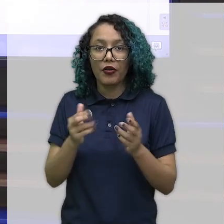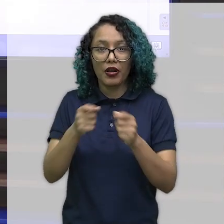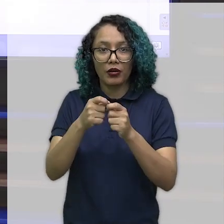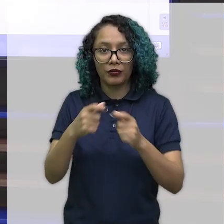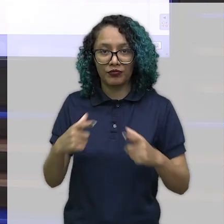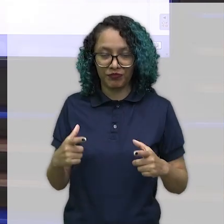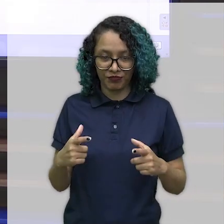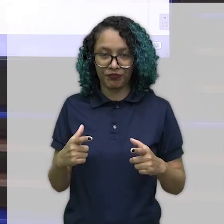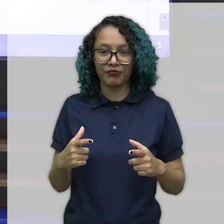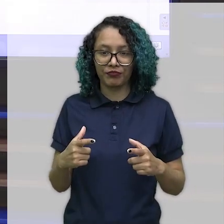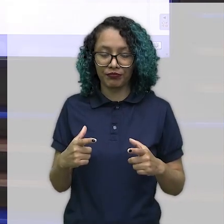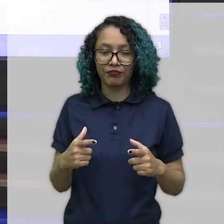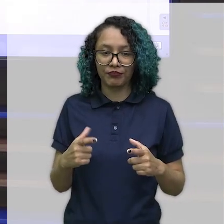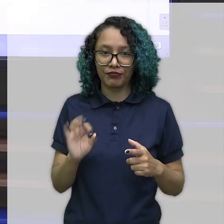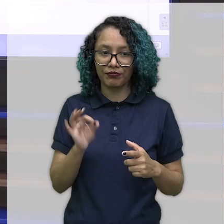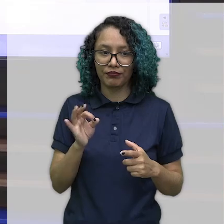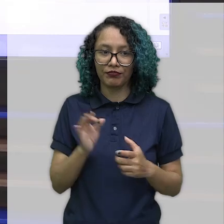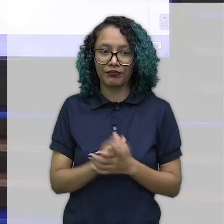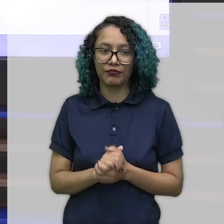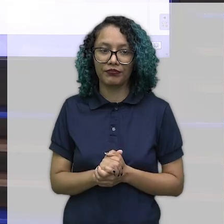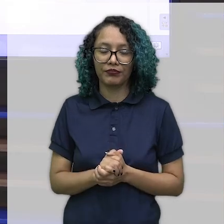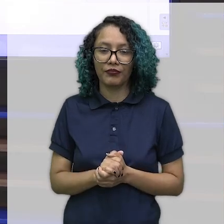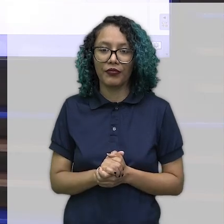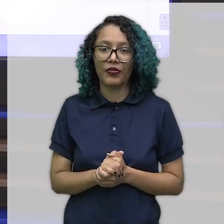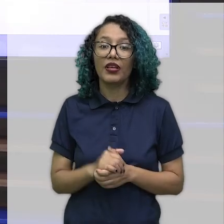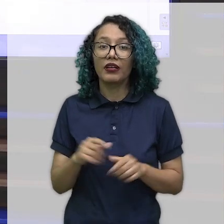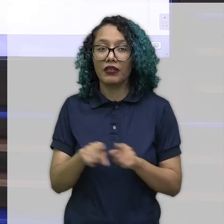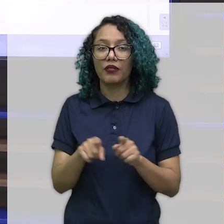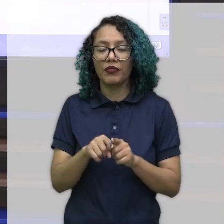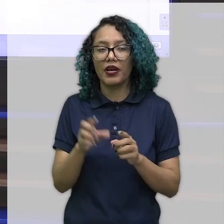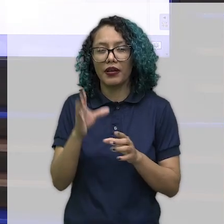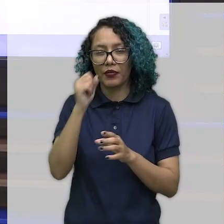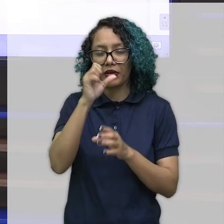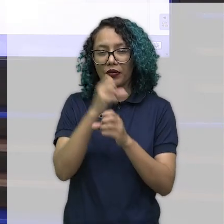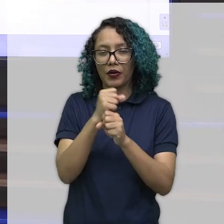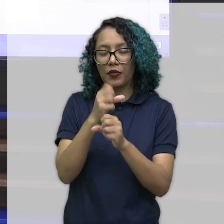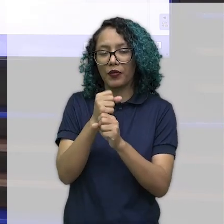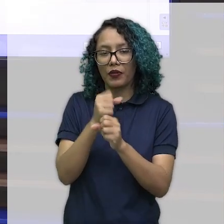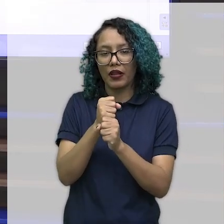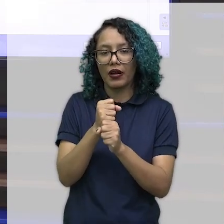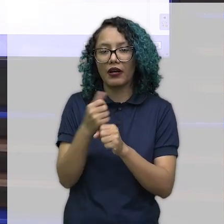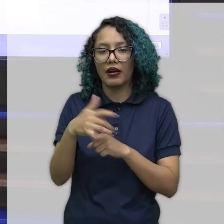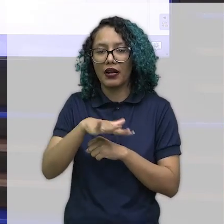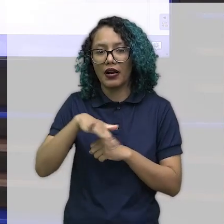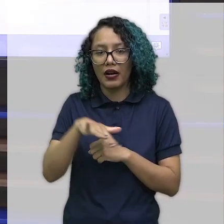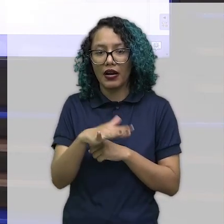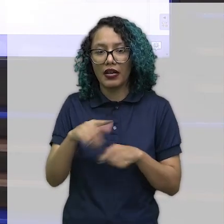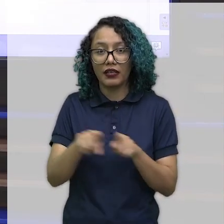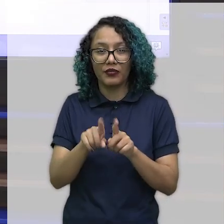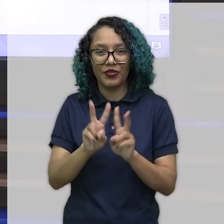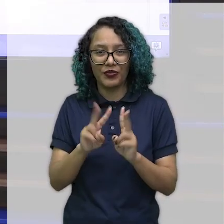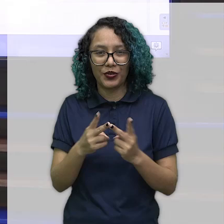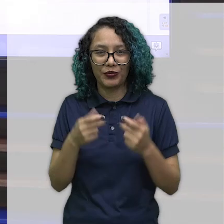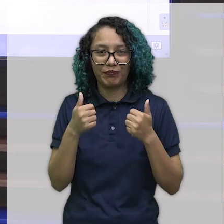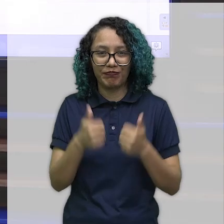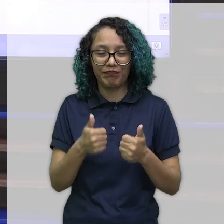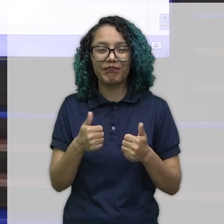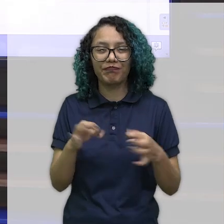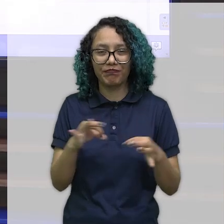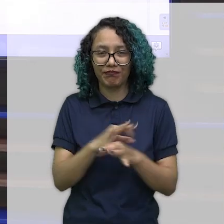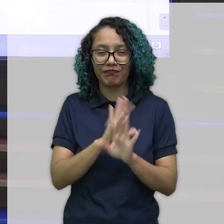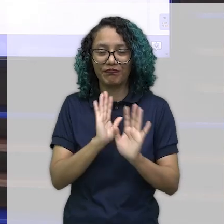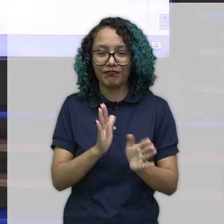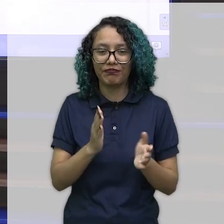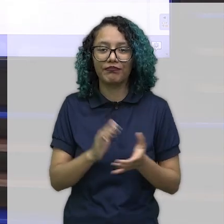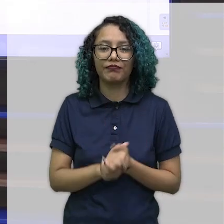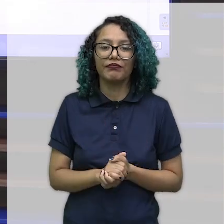os cones, né? E aí também aprendemos a calcular as suas áreas e o seu volume, tudo